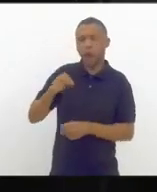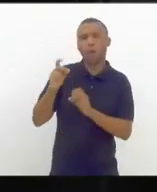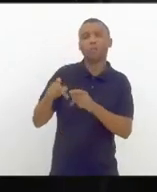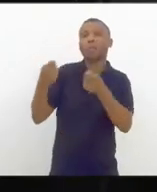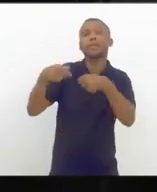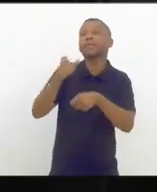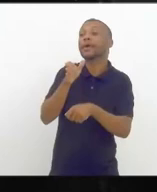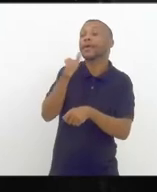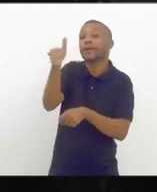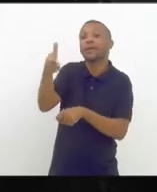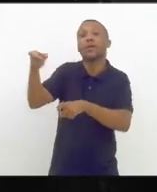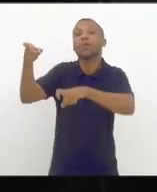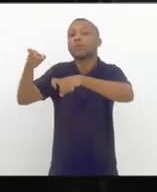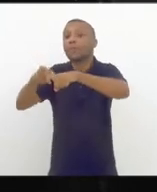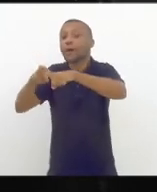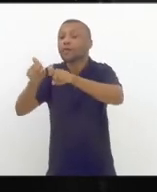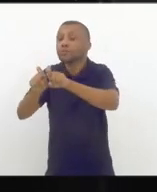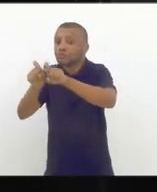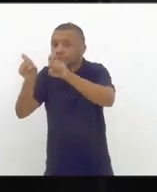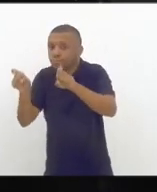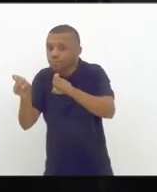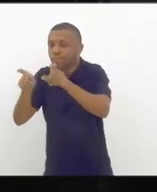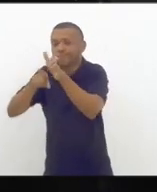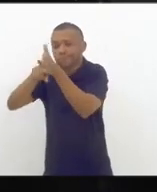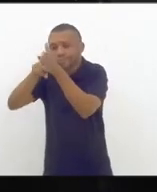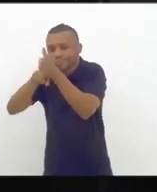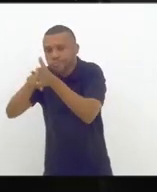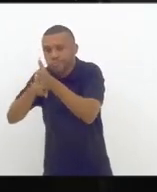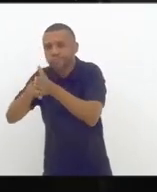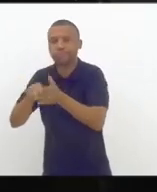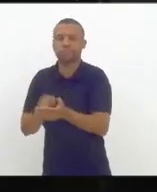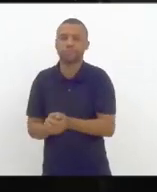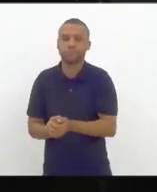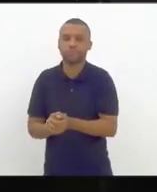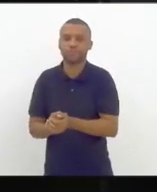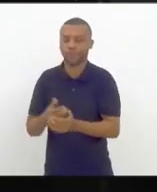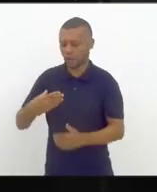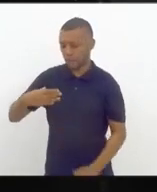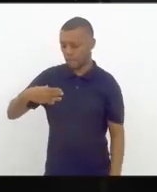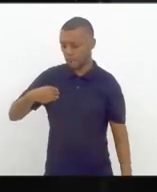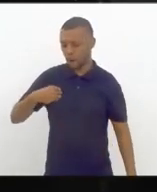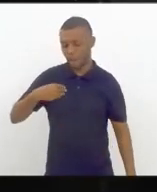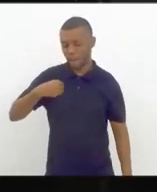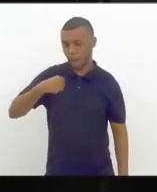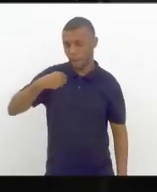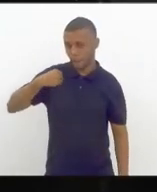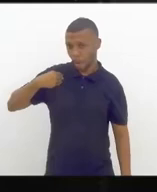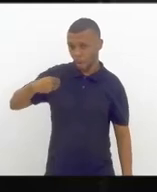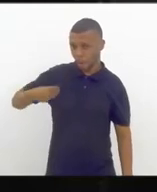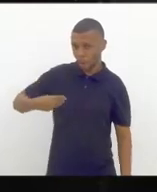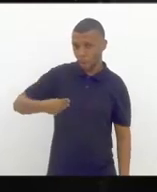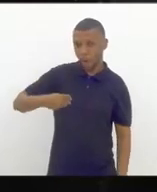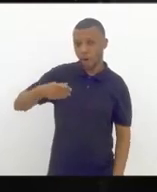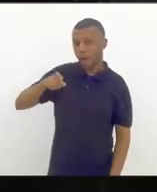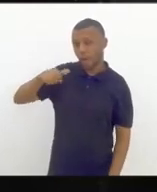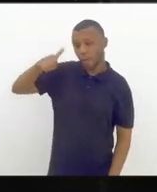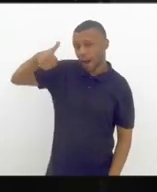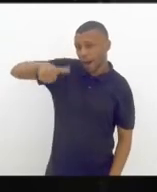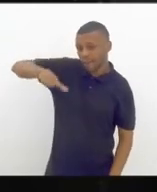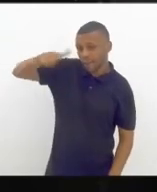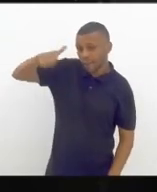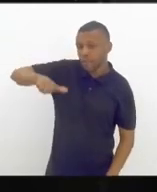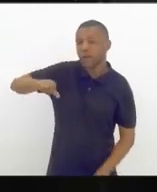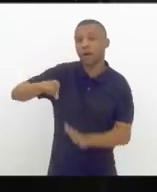ginecológicos é a mamografia que ainda é um diagnóstico que